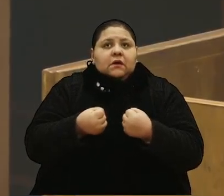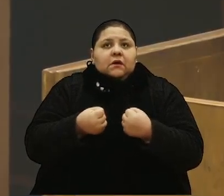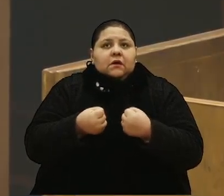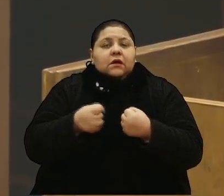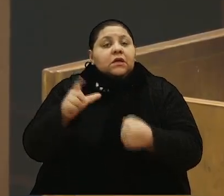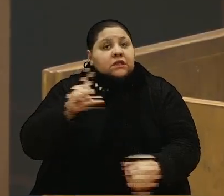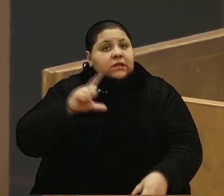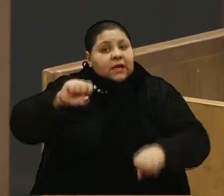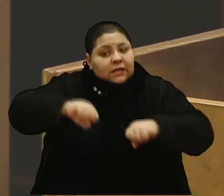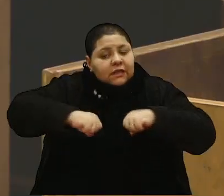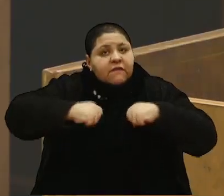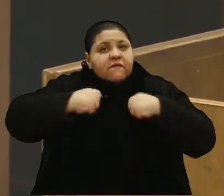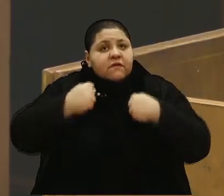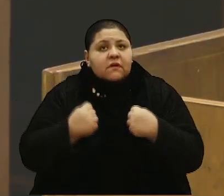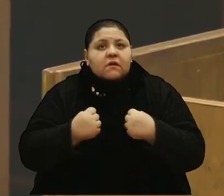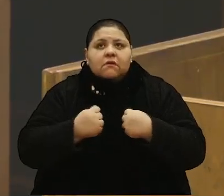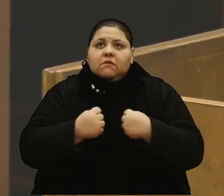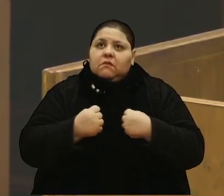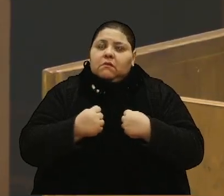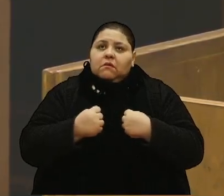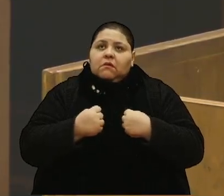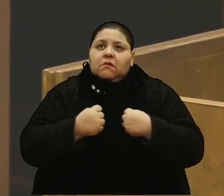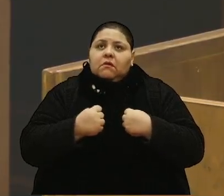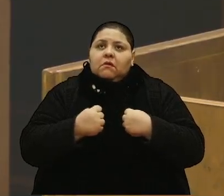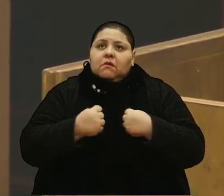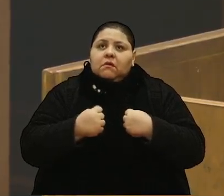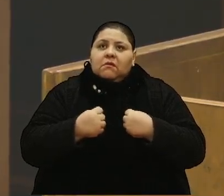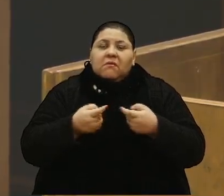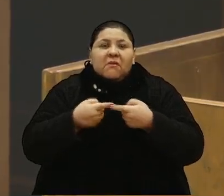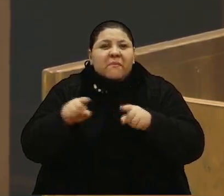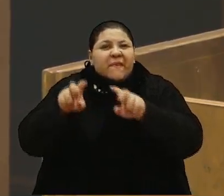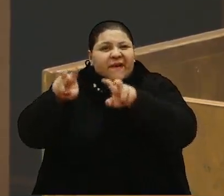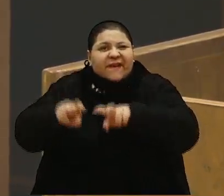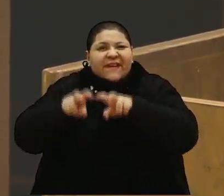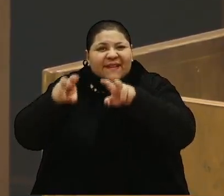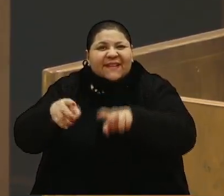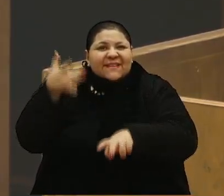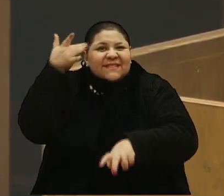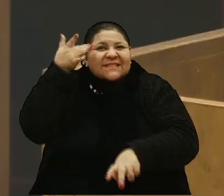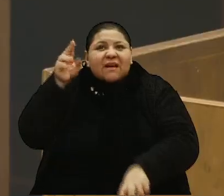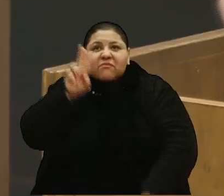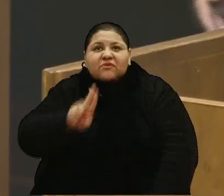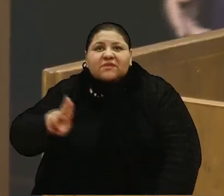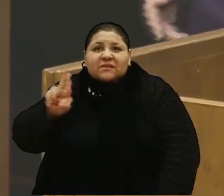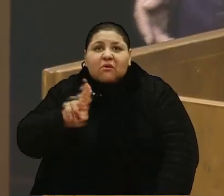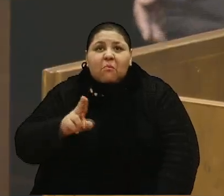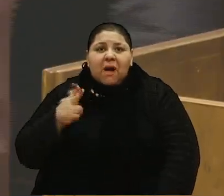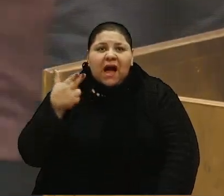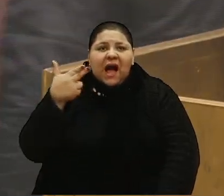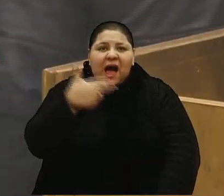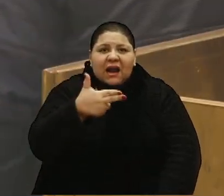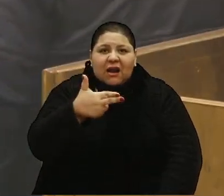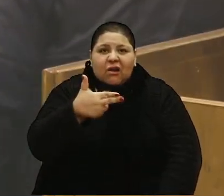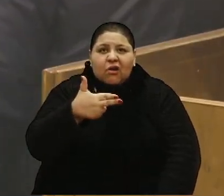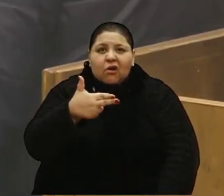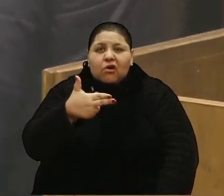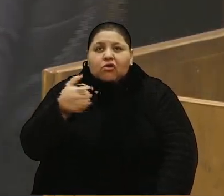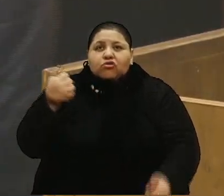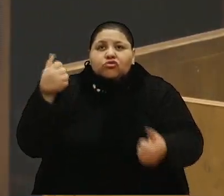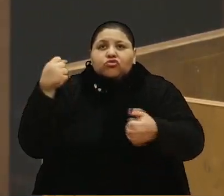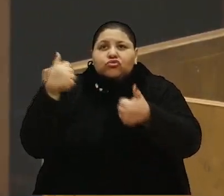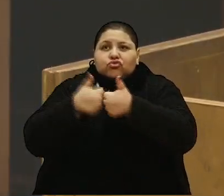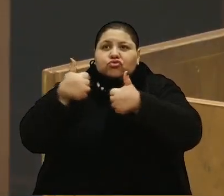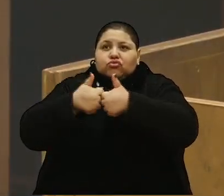Tu tem que te defender, legítima defesa. Mas um agricultor que não sabe usar uma arma, com um machado na mão,